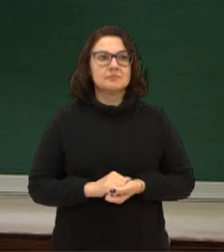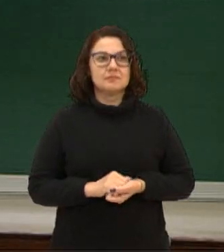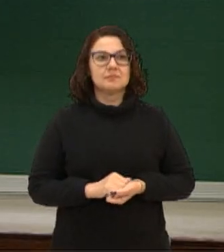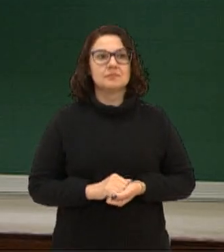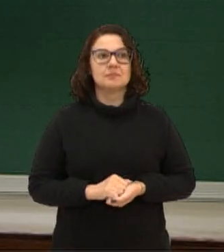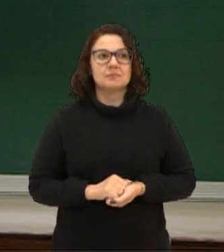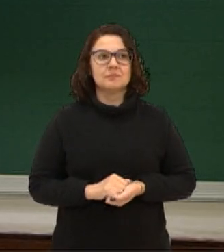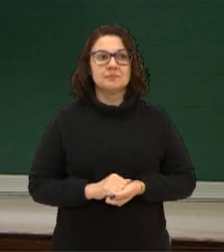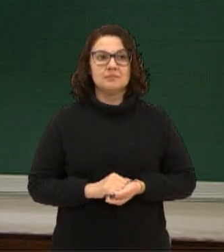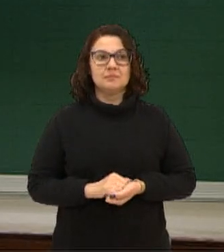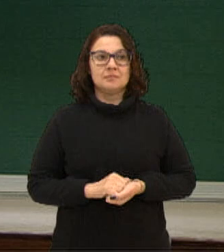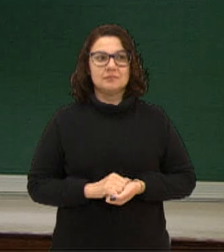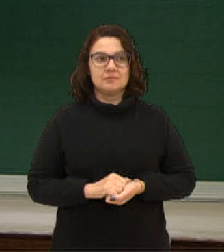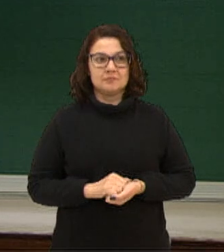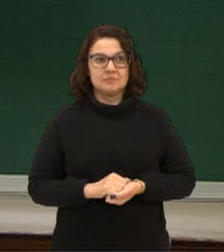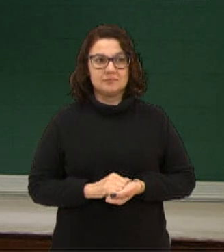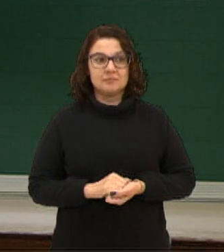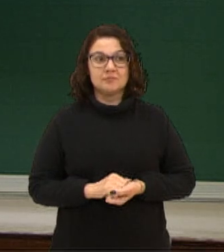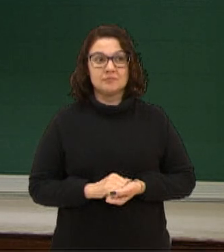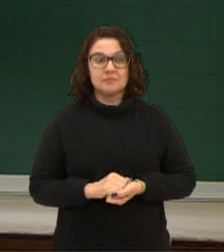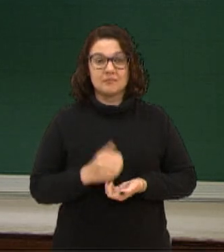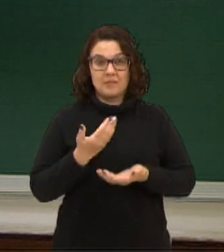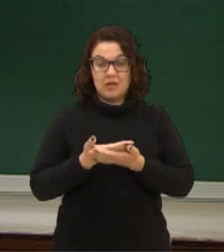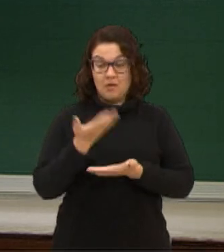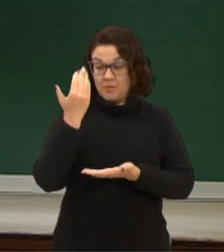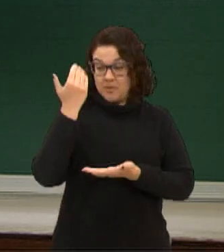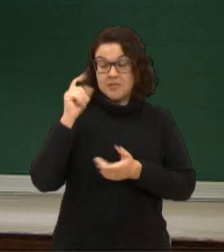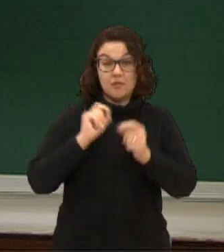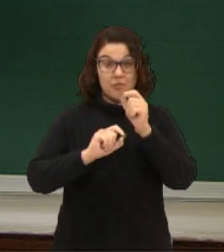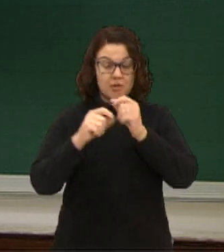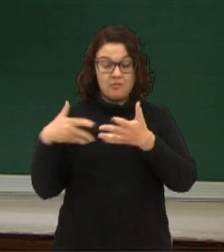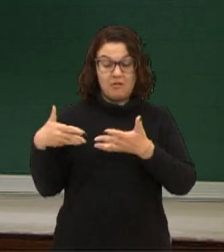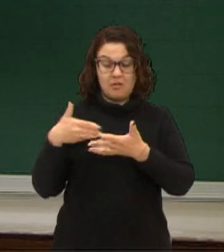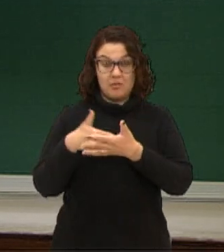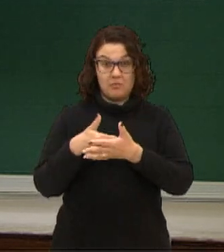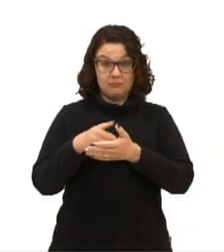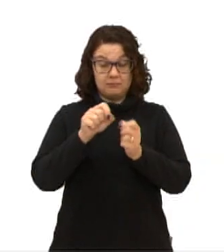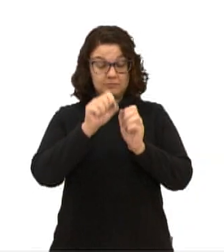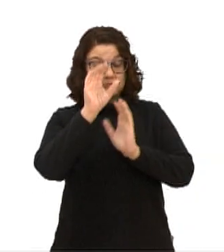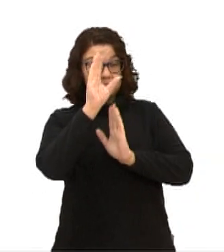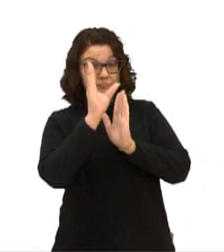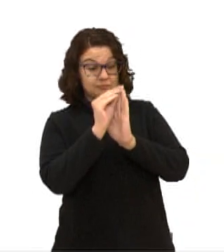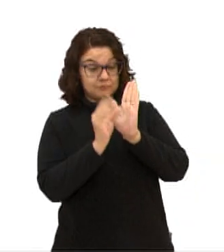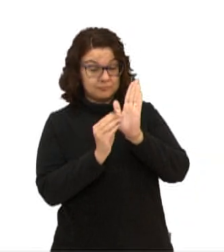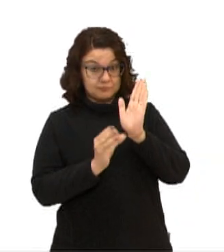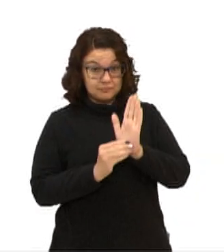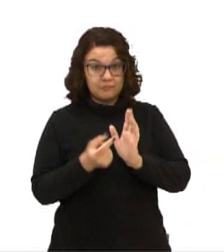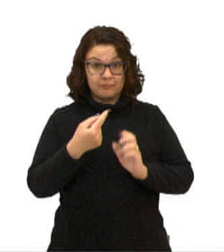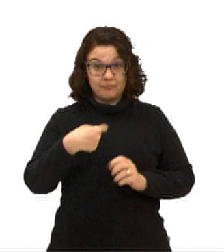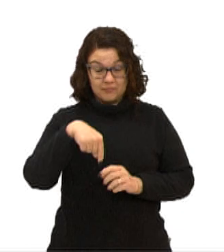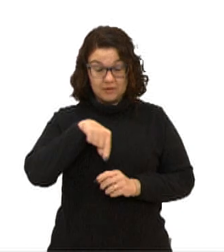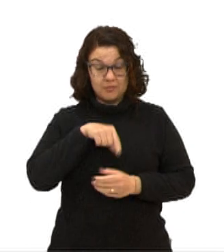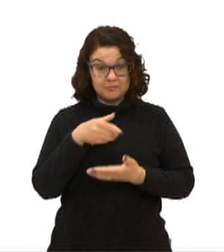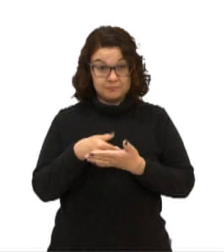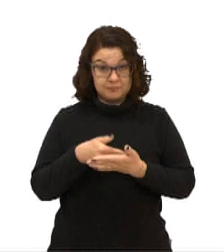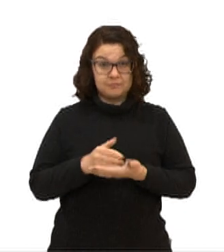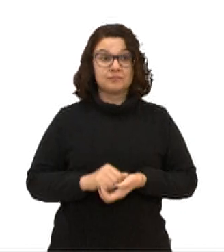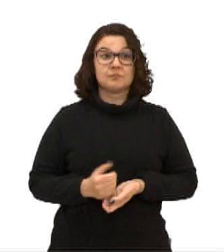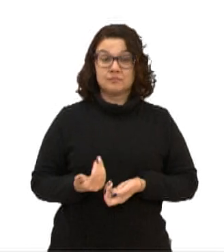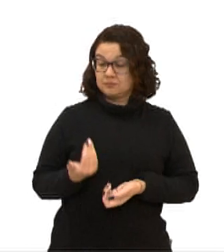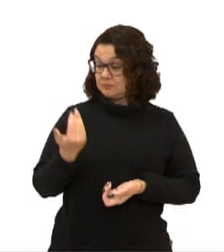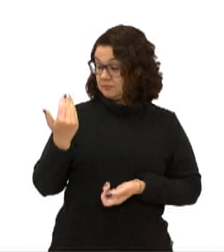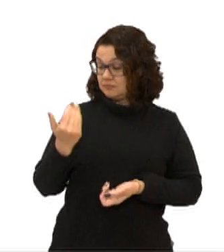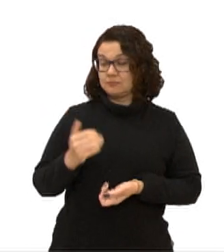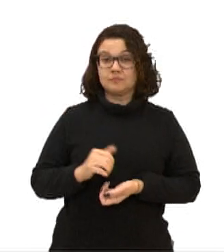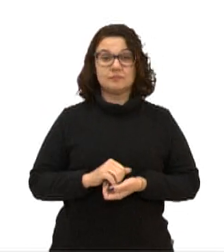Na classe passada, que foi uma retomada de conteúdo, nós vimos o guião de